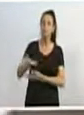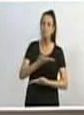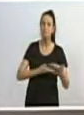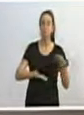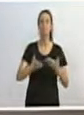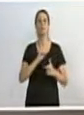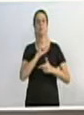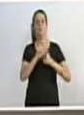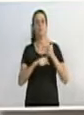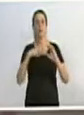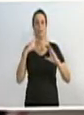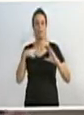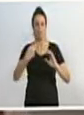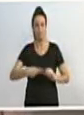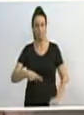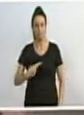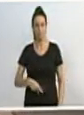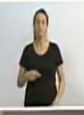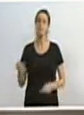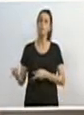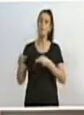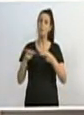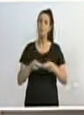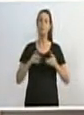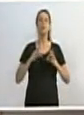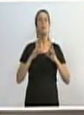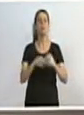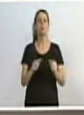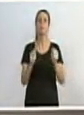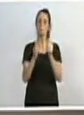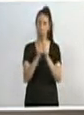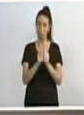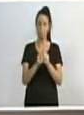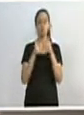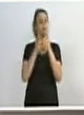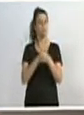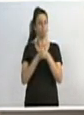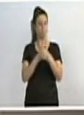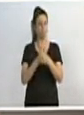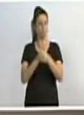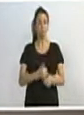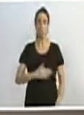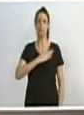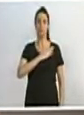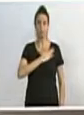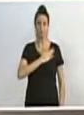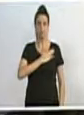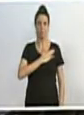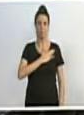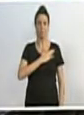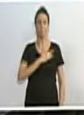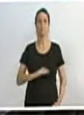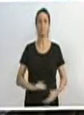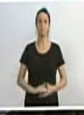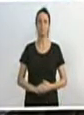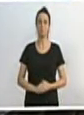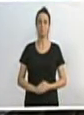nesse momento quero convidar as senhoras e senhores para que juntos possamos acompanhar a execução do hino nacional brasileiro.